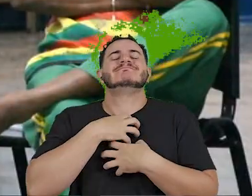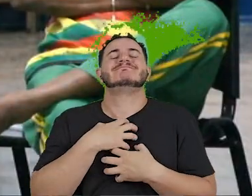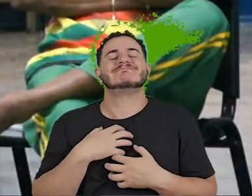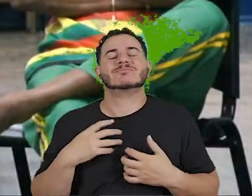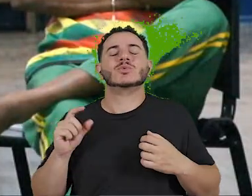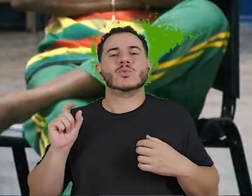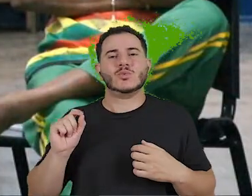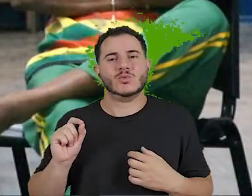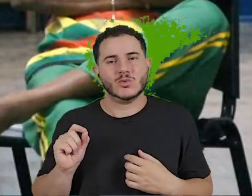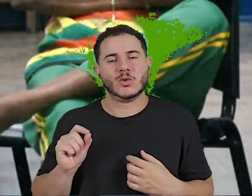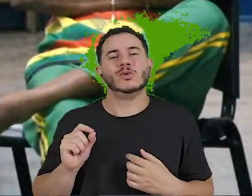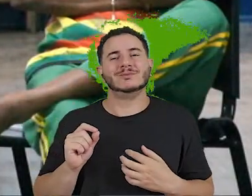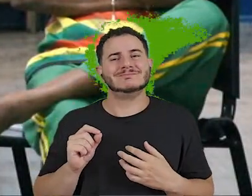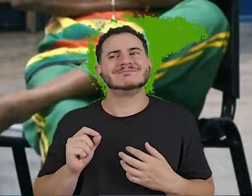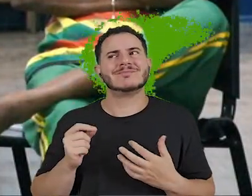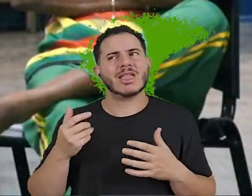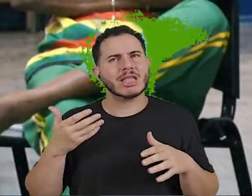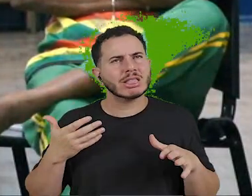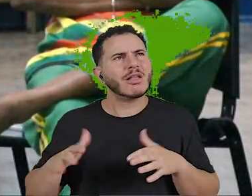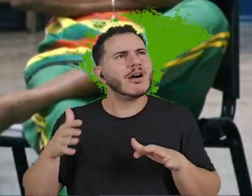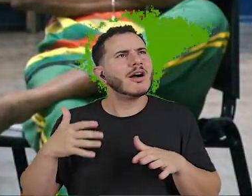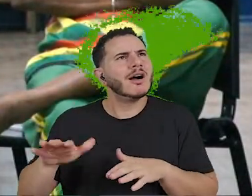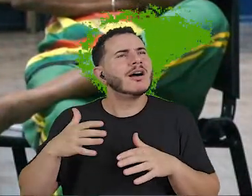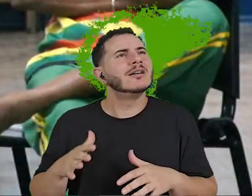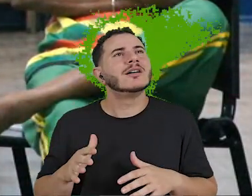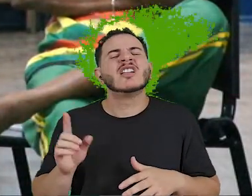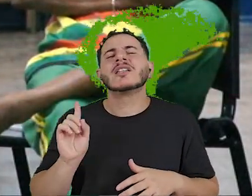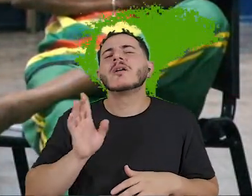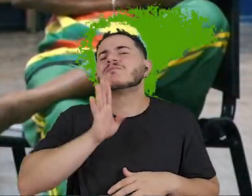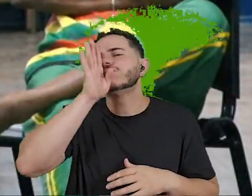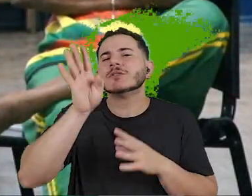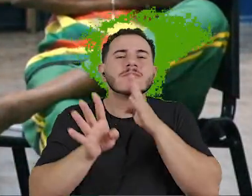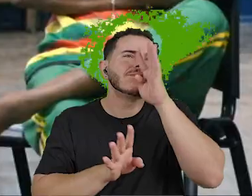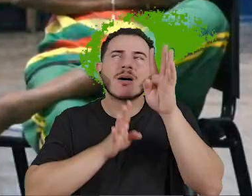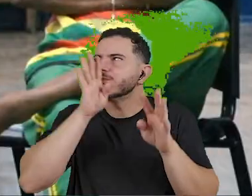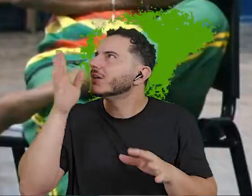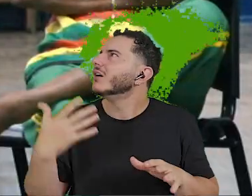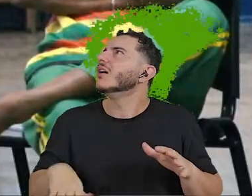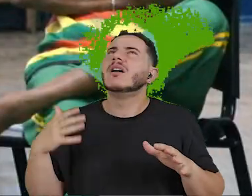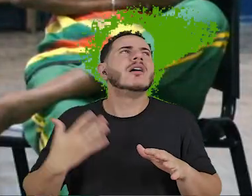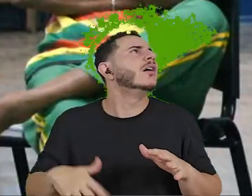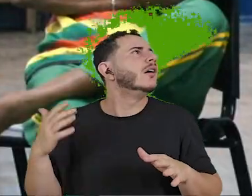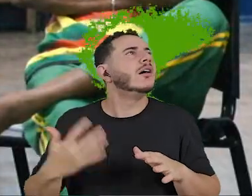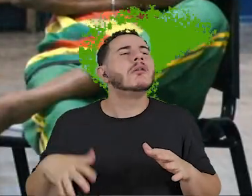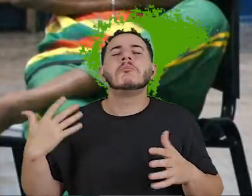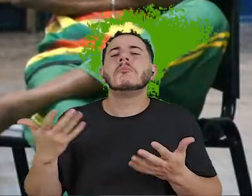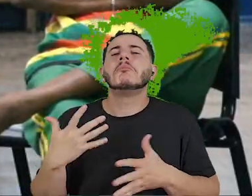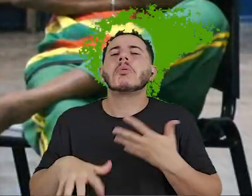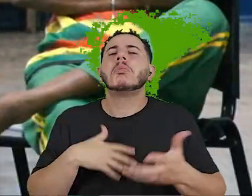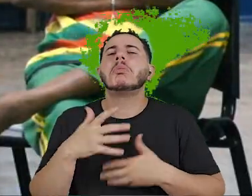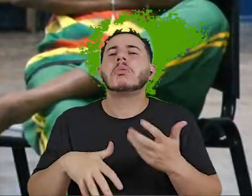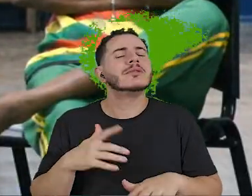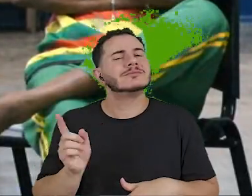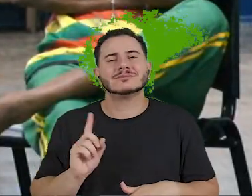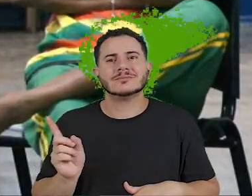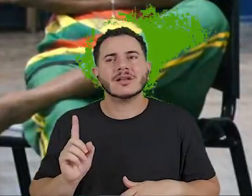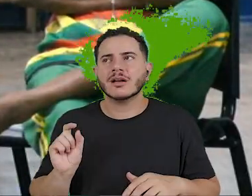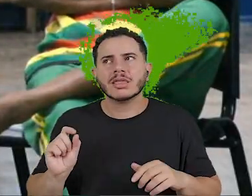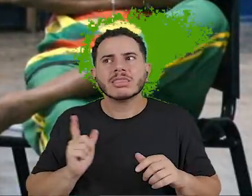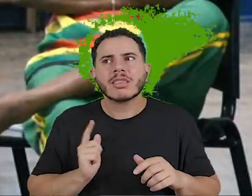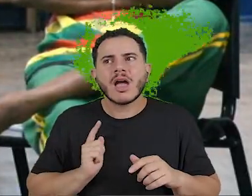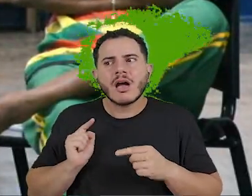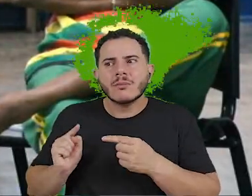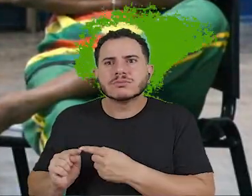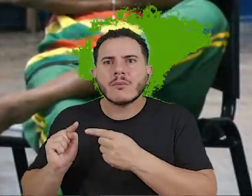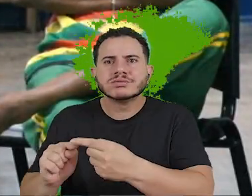momento de tocar e saber o que está tocando, não é simplesmente só emitir um som qualquer. Então a minha primeira memória não